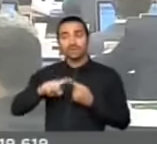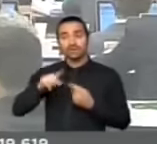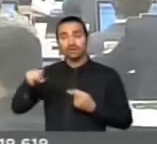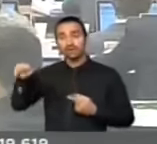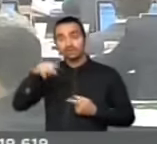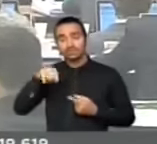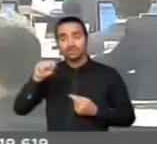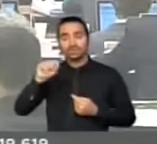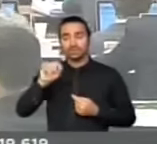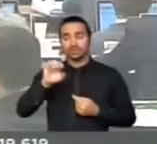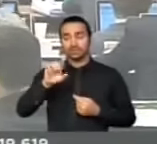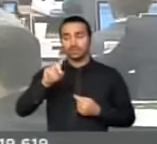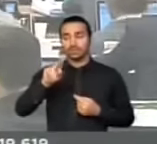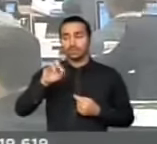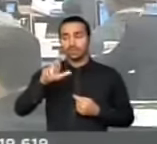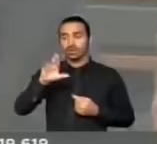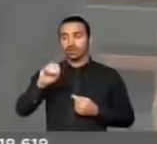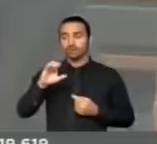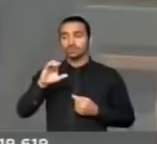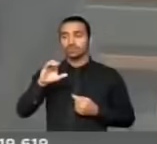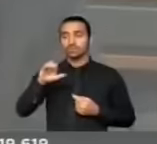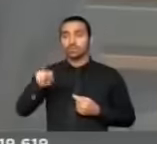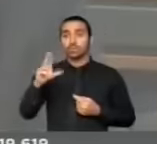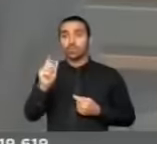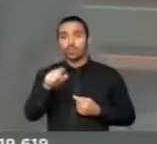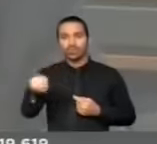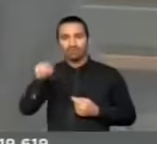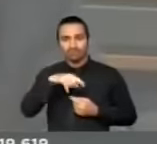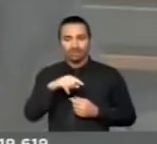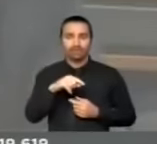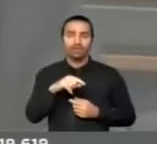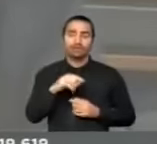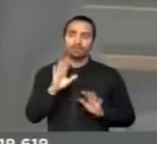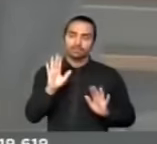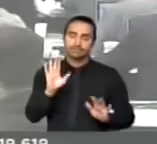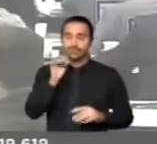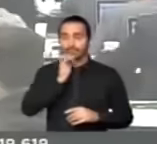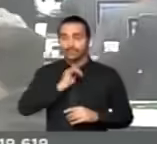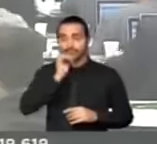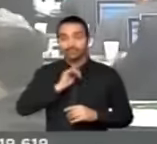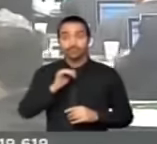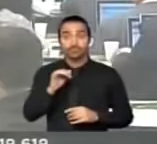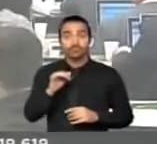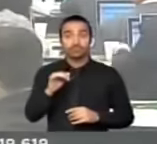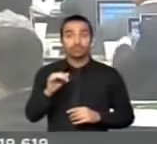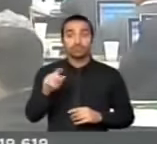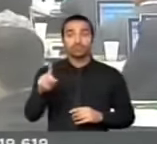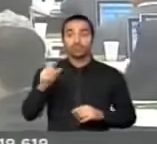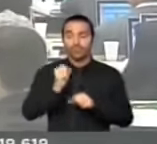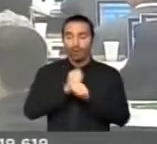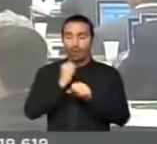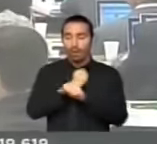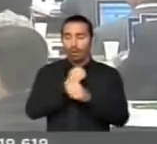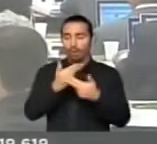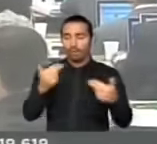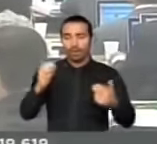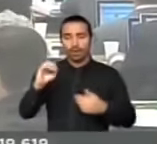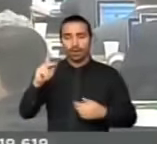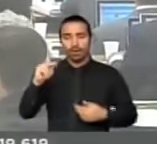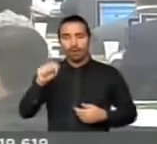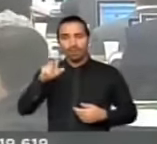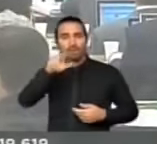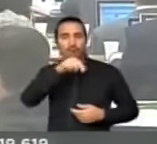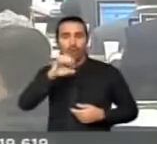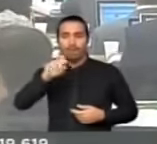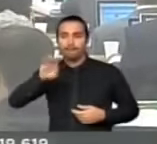Cunha, impopularidade, crimes com... obras da Copa, como a OAB quis